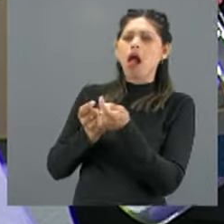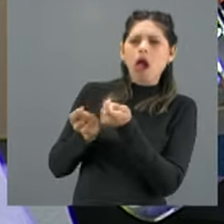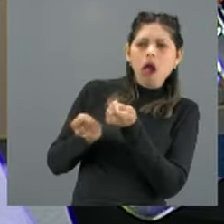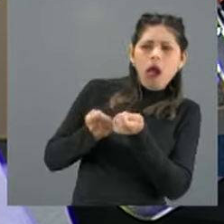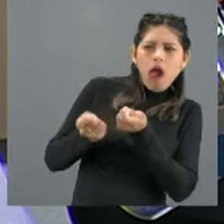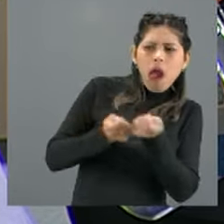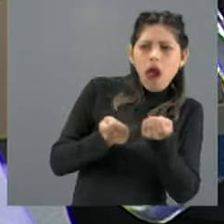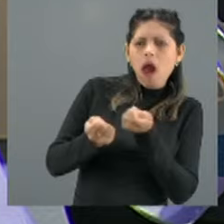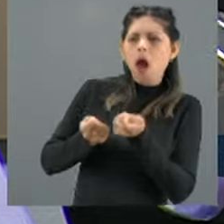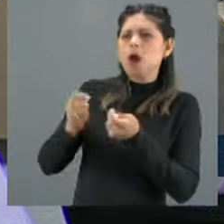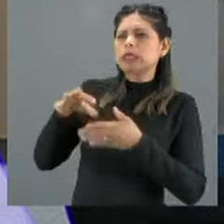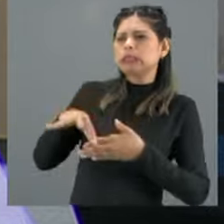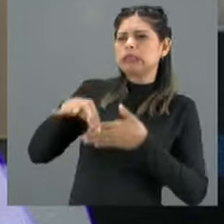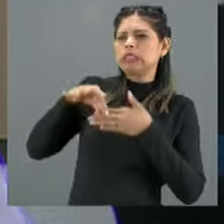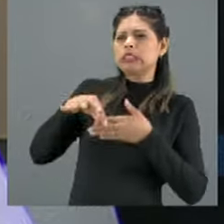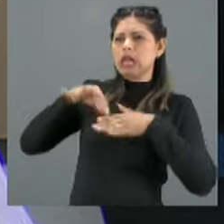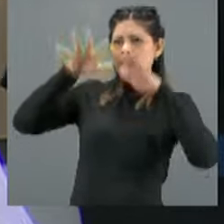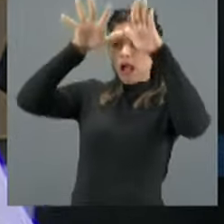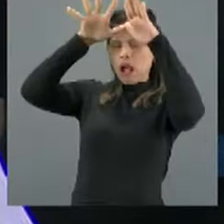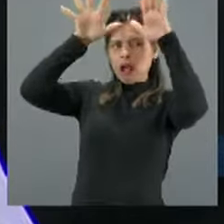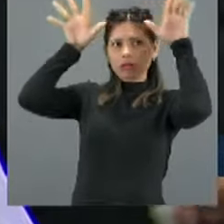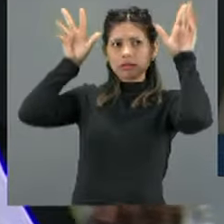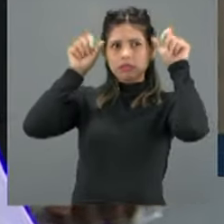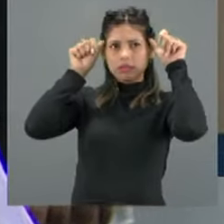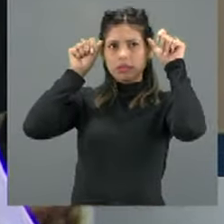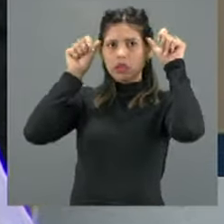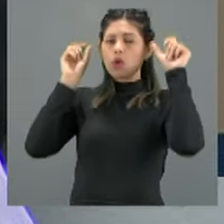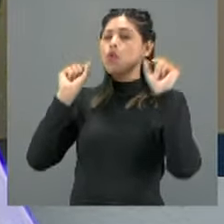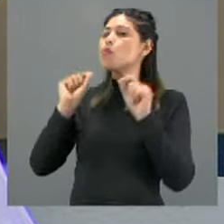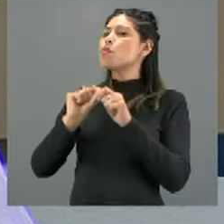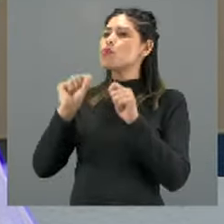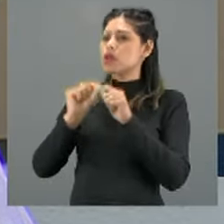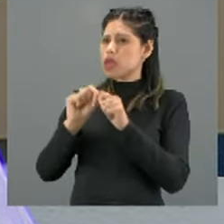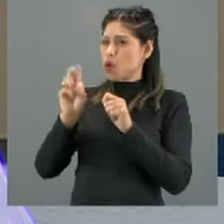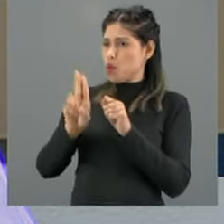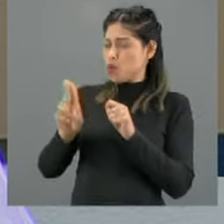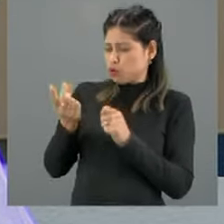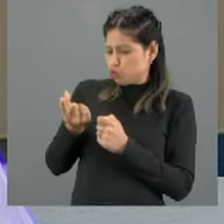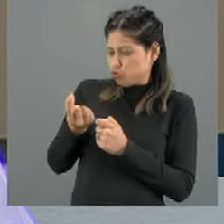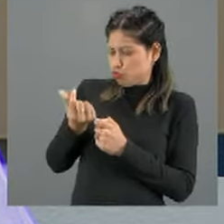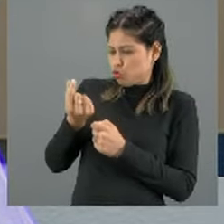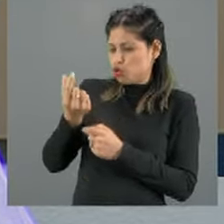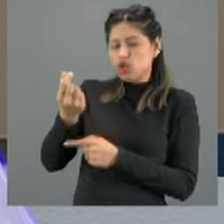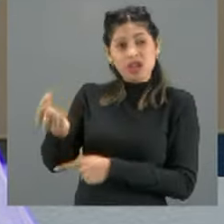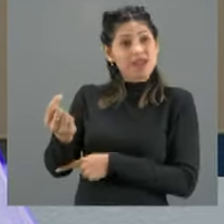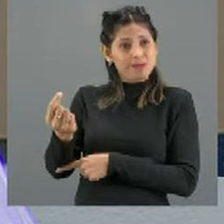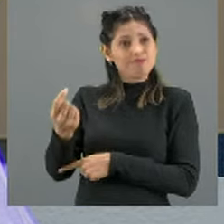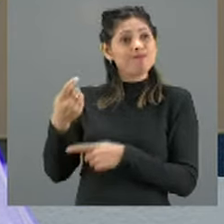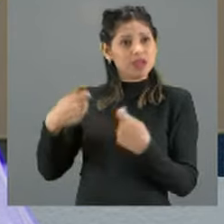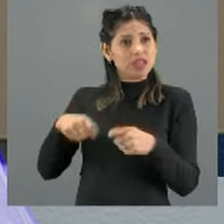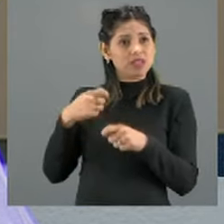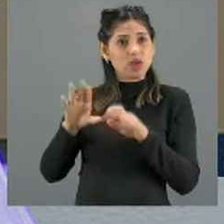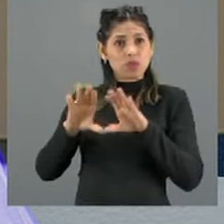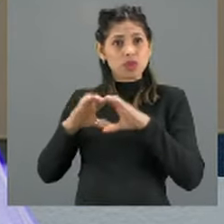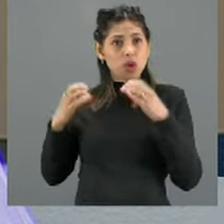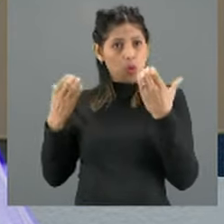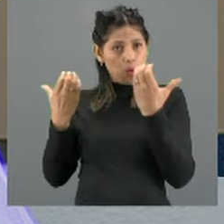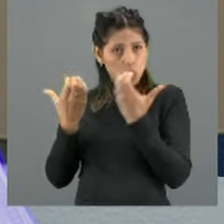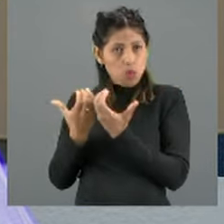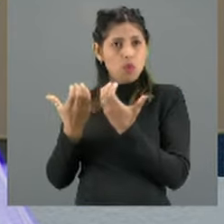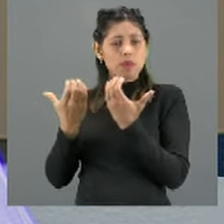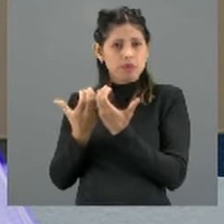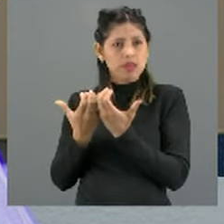de manobra, adquirindo recurso em nome da comunidade